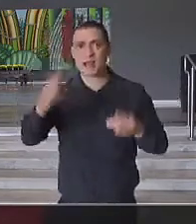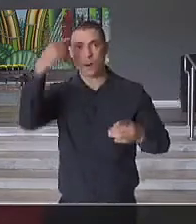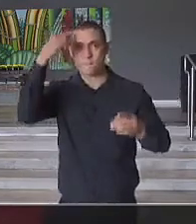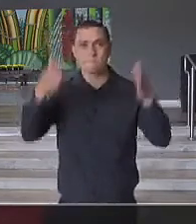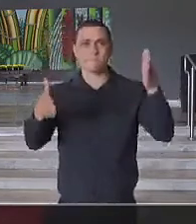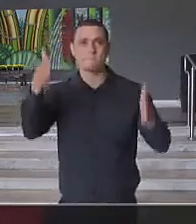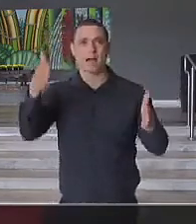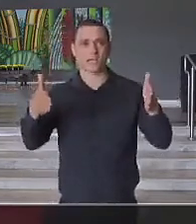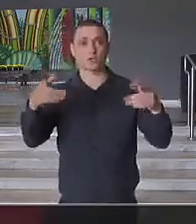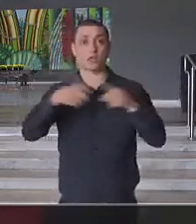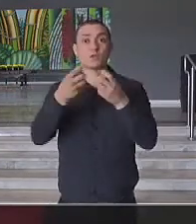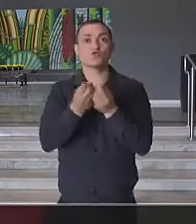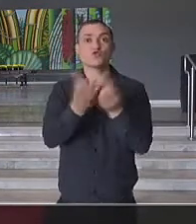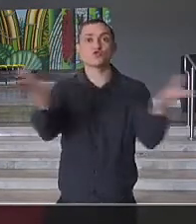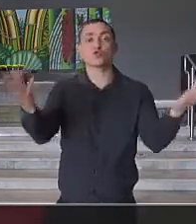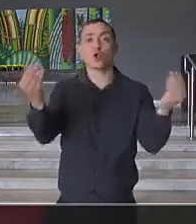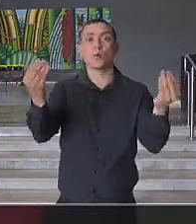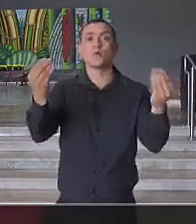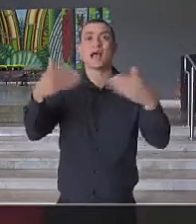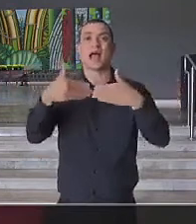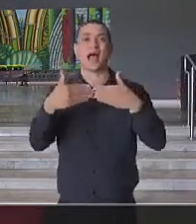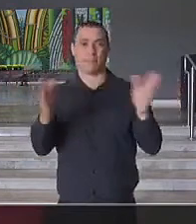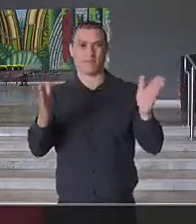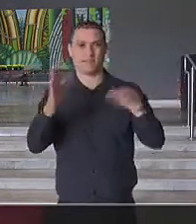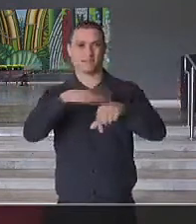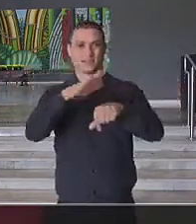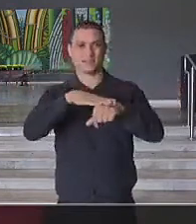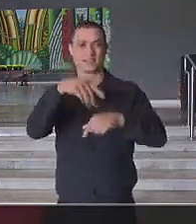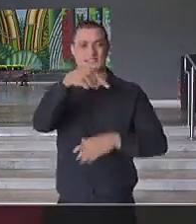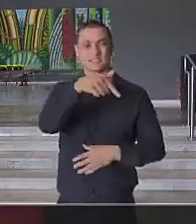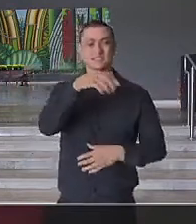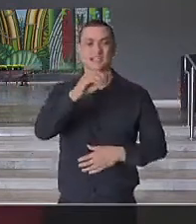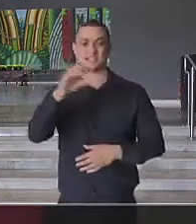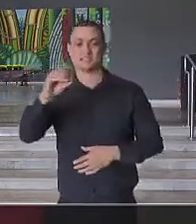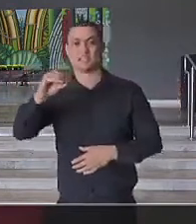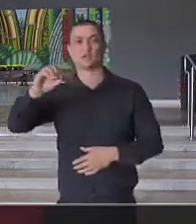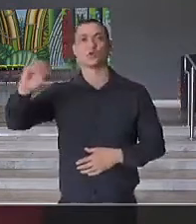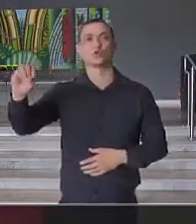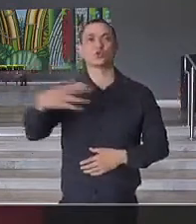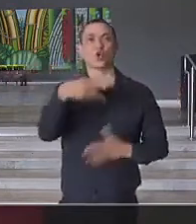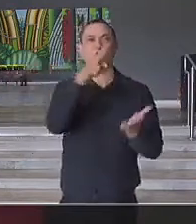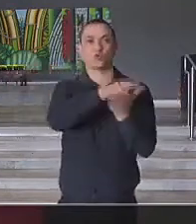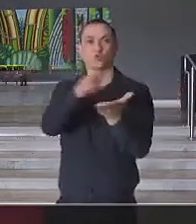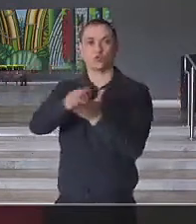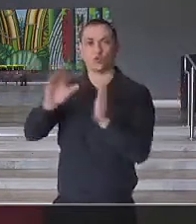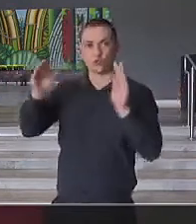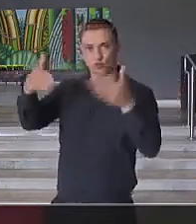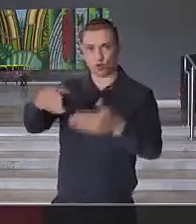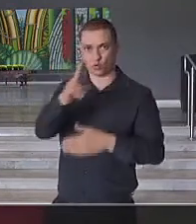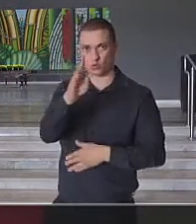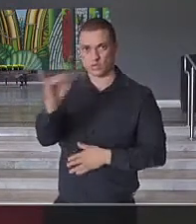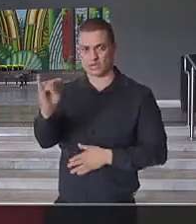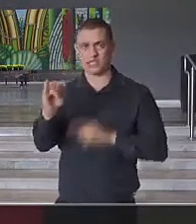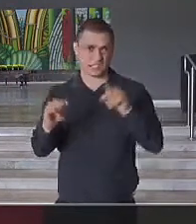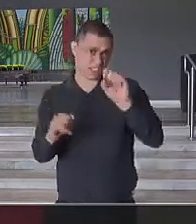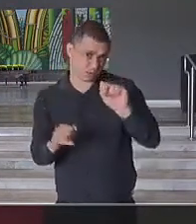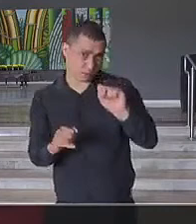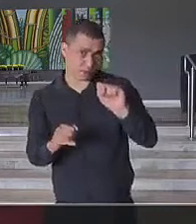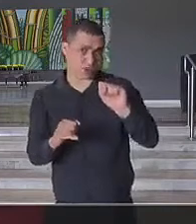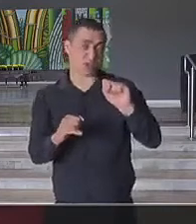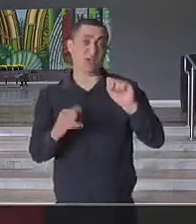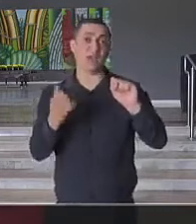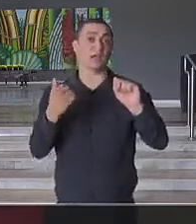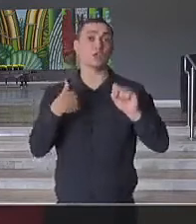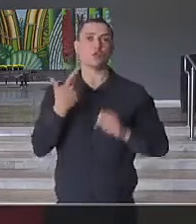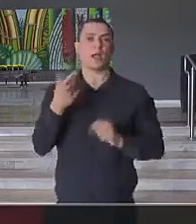prazos e a distribuição da abertura desses 700 novos leitos voltados para a Covid. E se o senhor me permitir, governador,